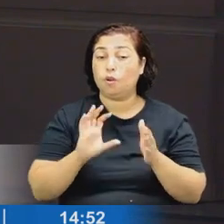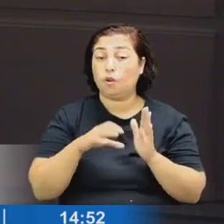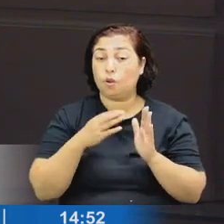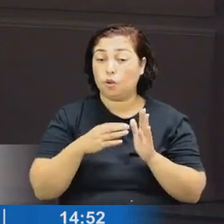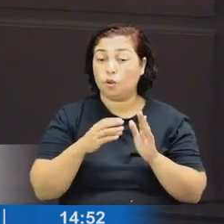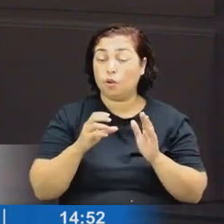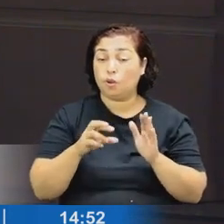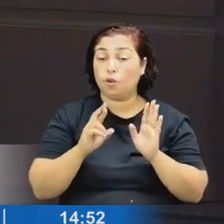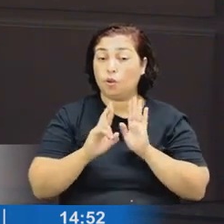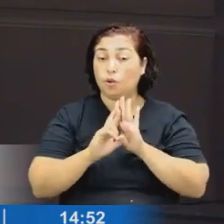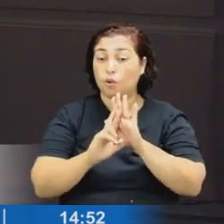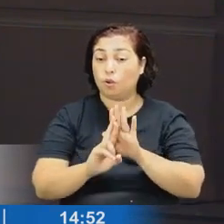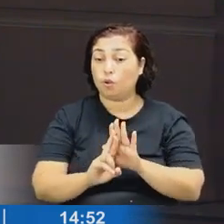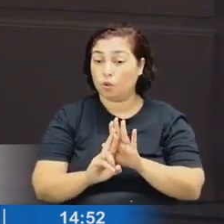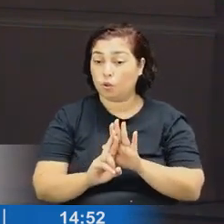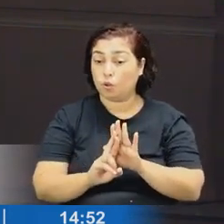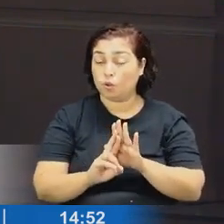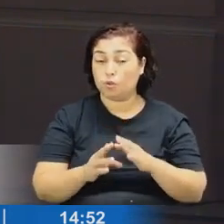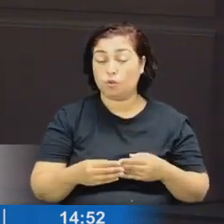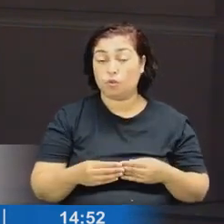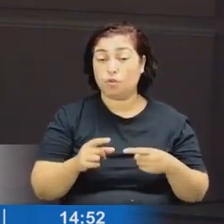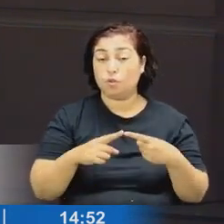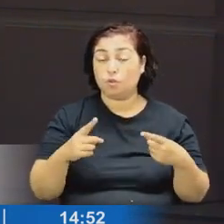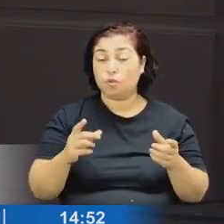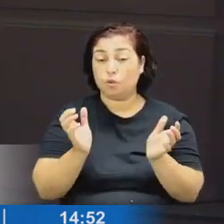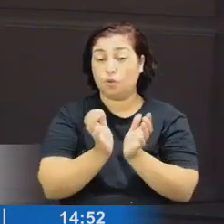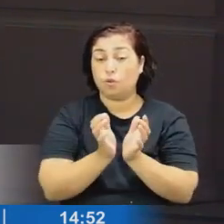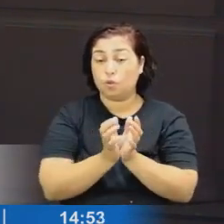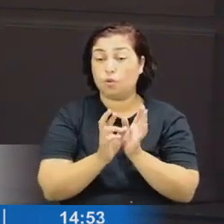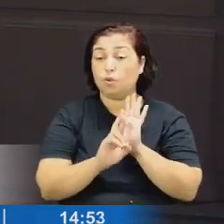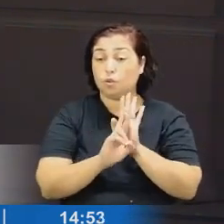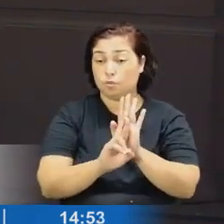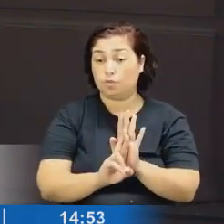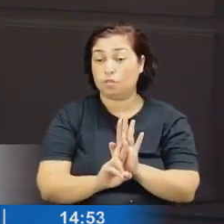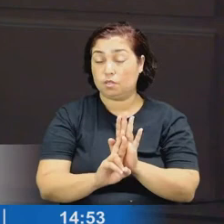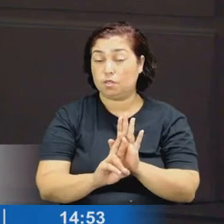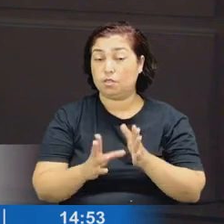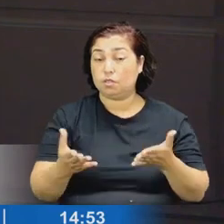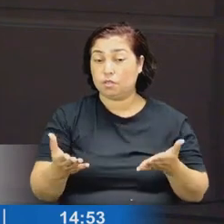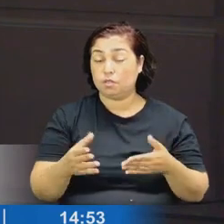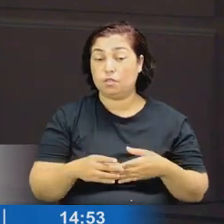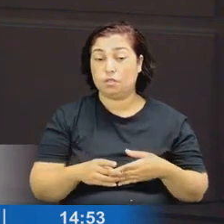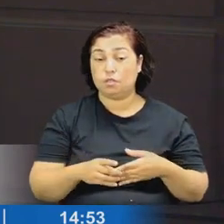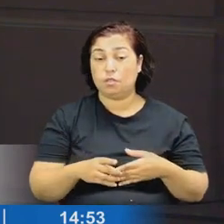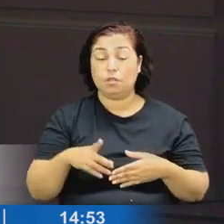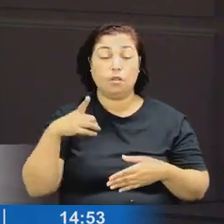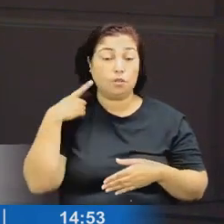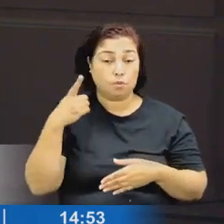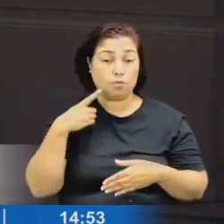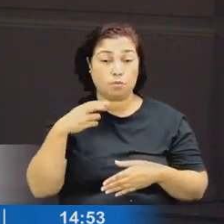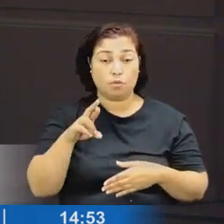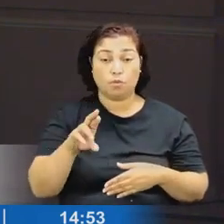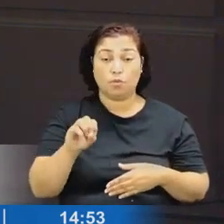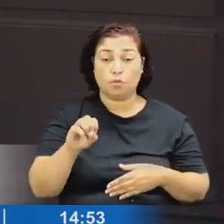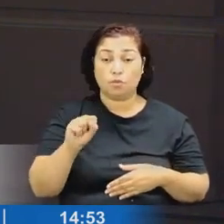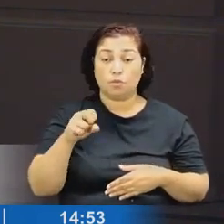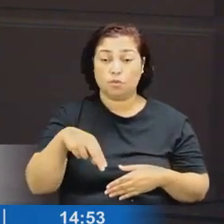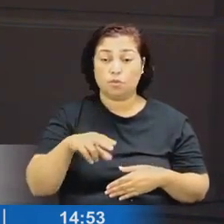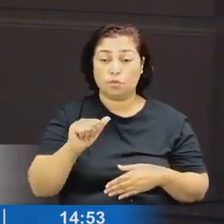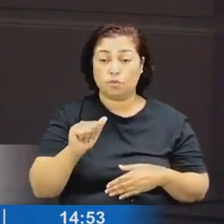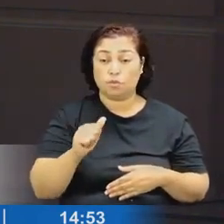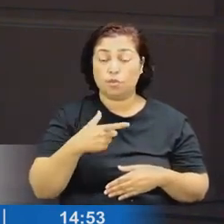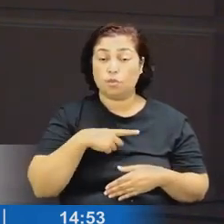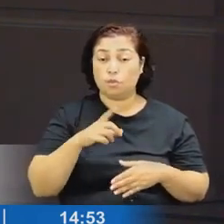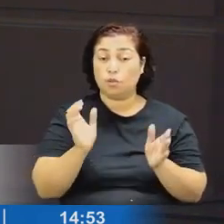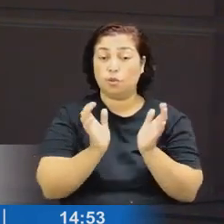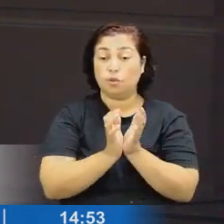representante não direto mas é um grupo que representa ele lá né deputada Rosana Valle por exemplo todo mundo conhece ela tem